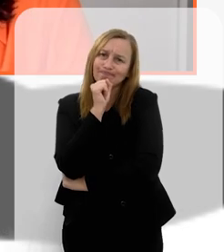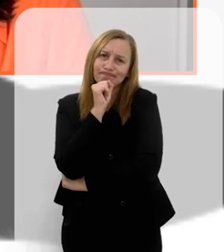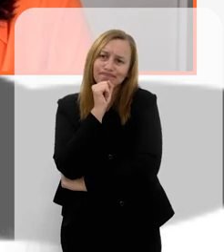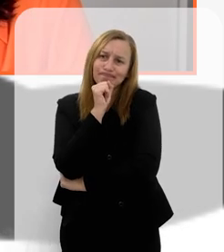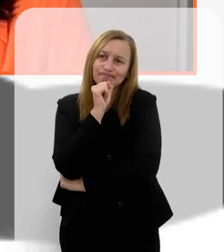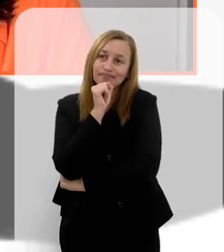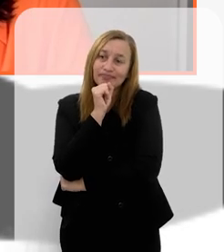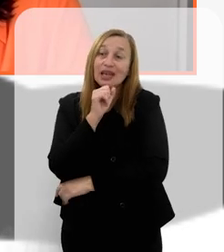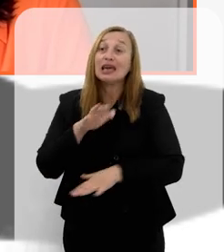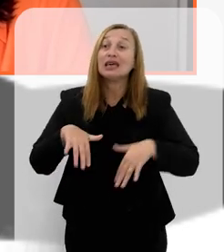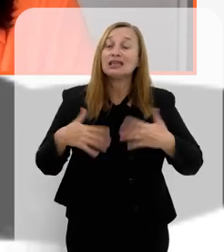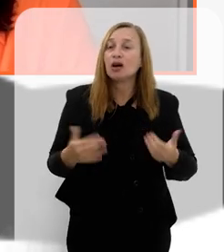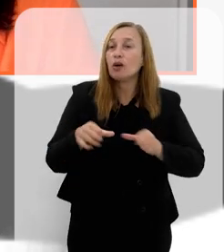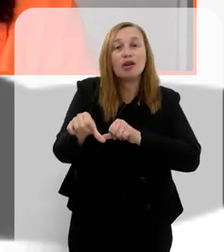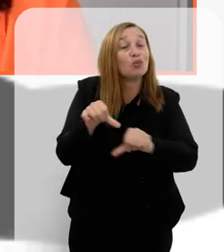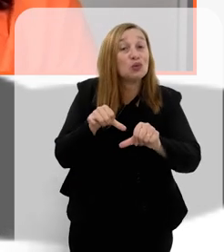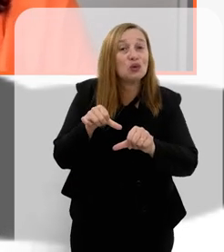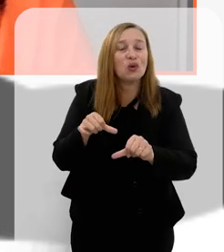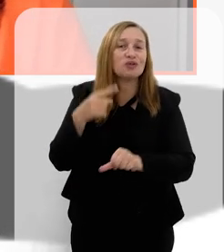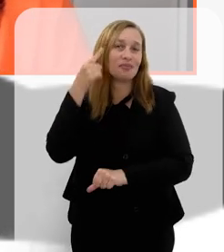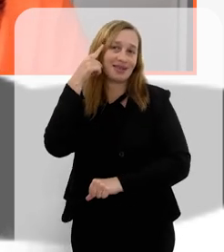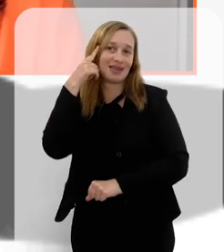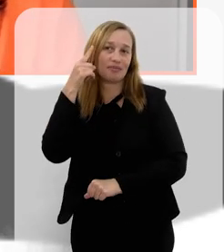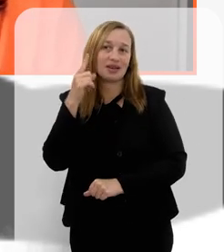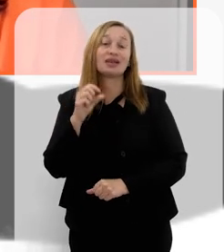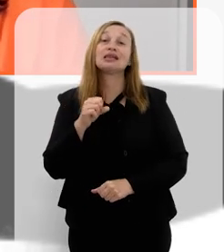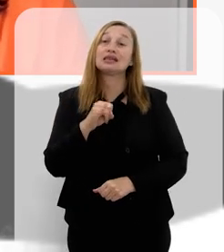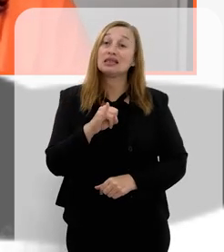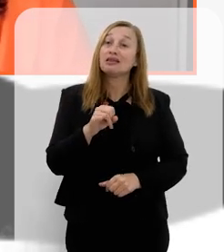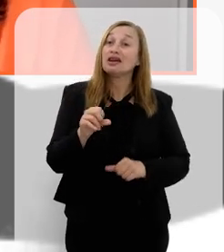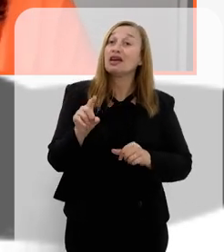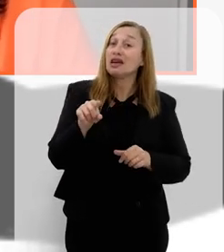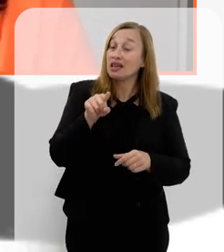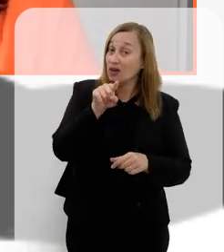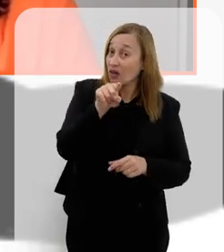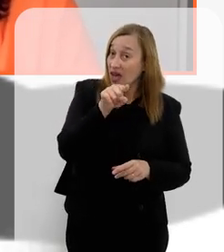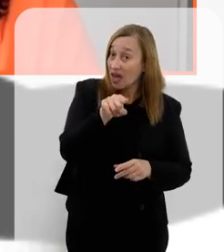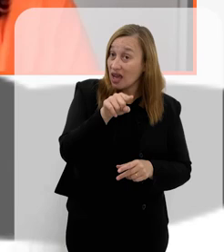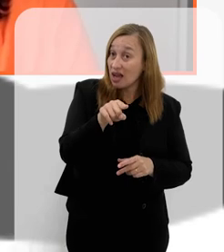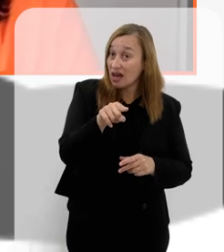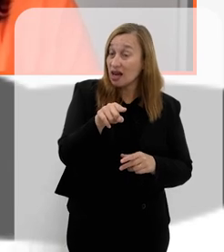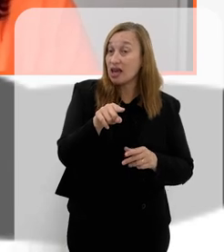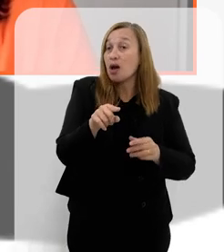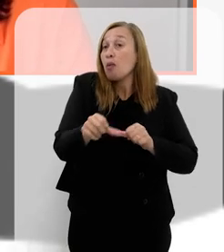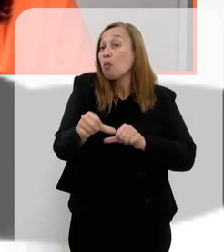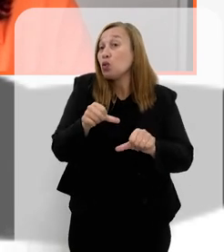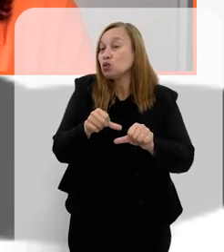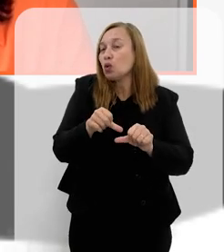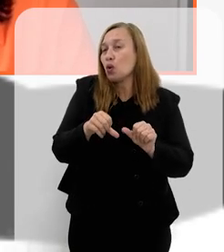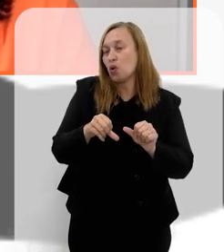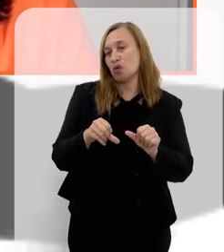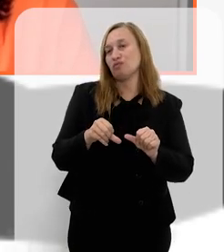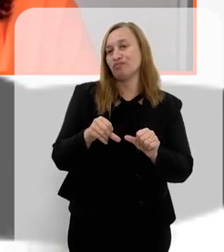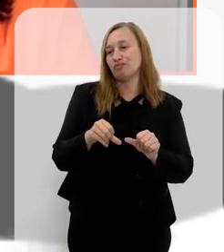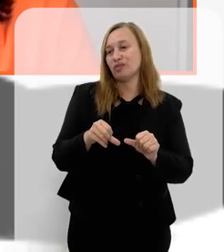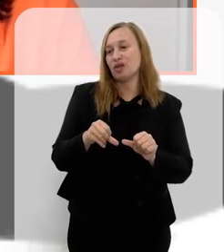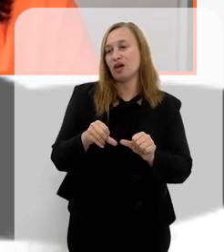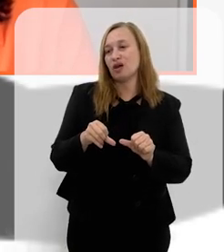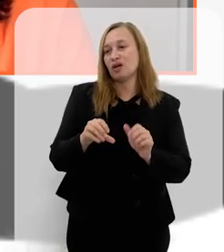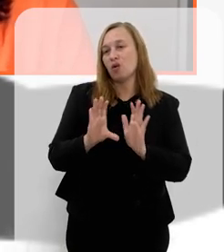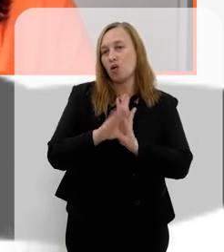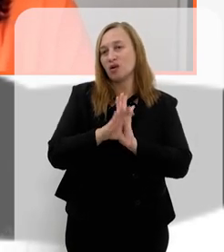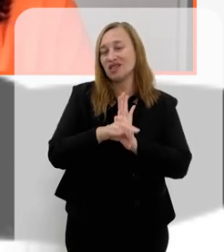pensado naquilo, né? Então ele Quer dizer, mudou de refez um conceito, né? E por um ideia. Exatamente.